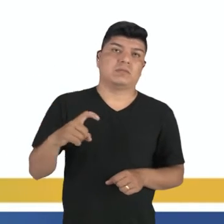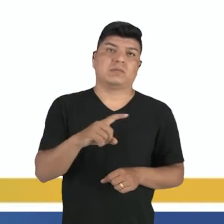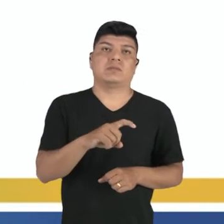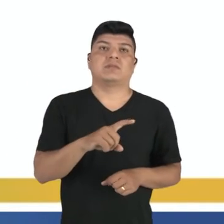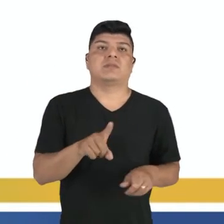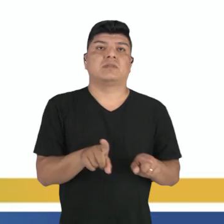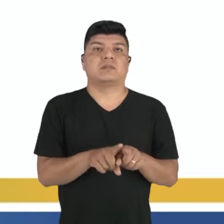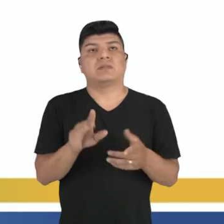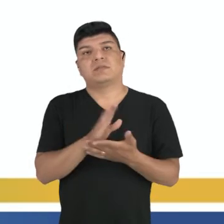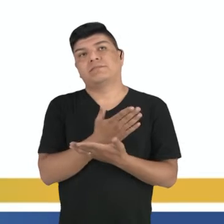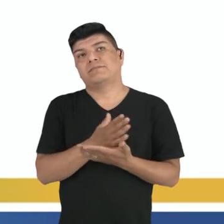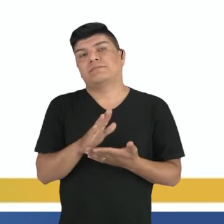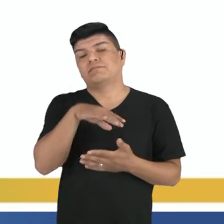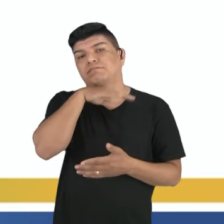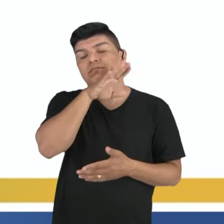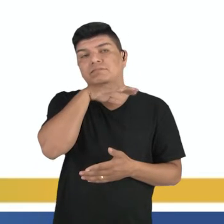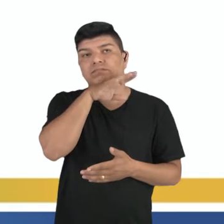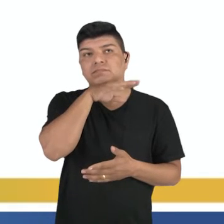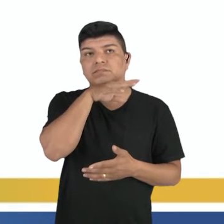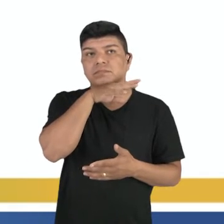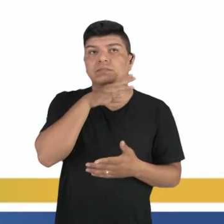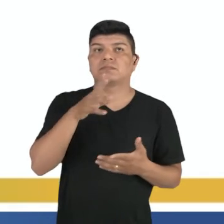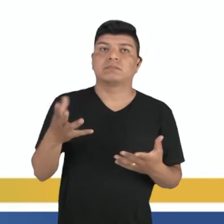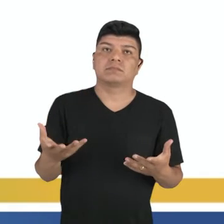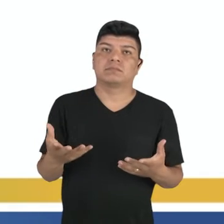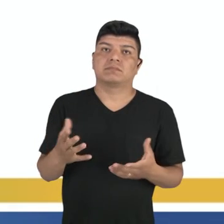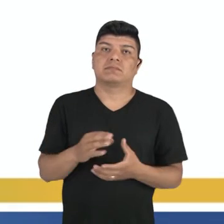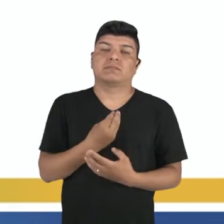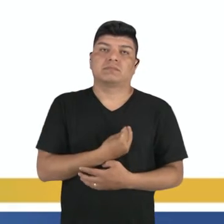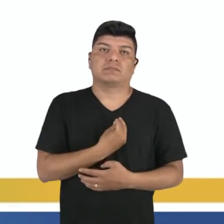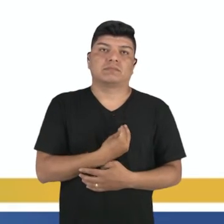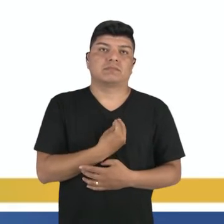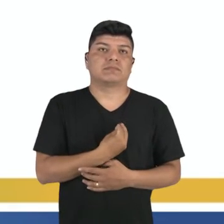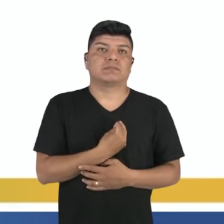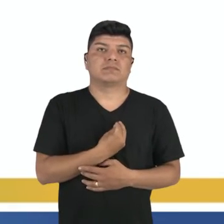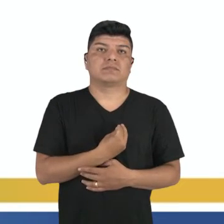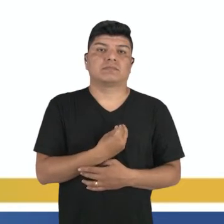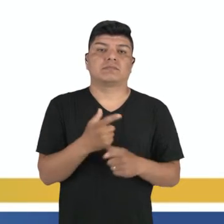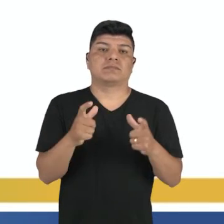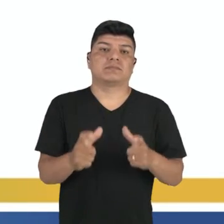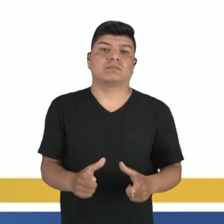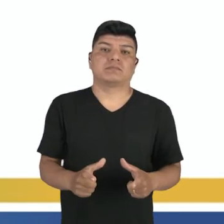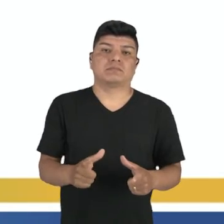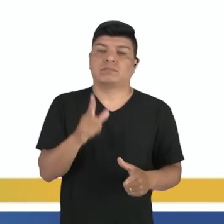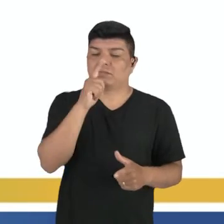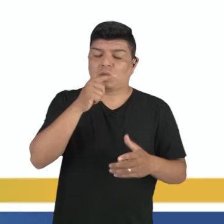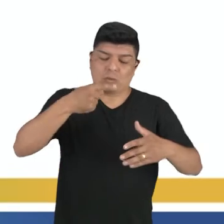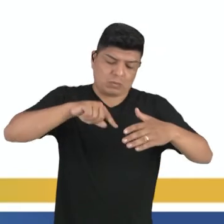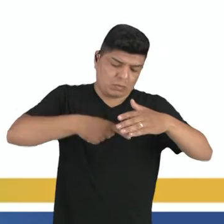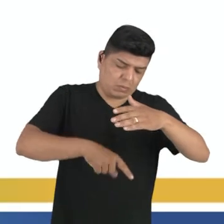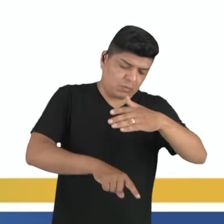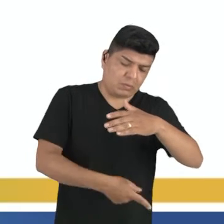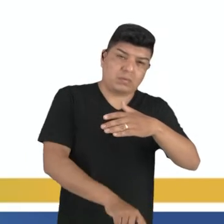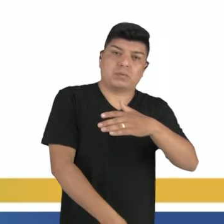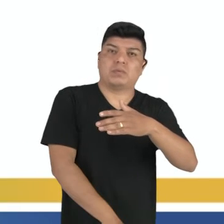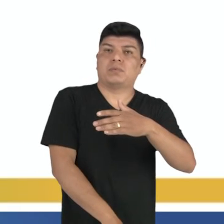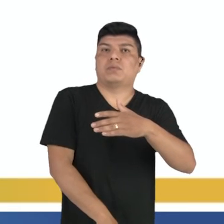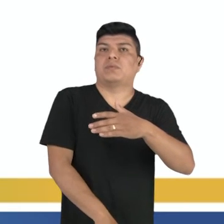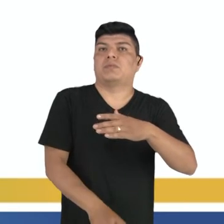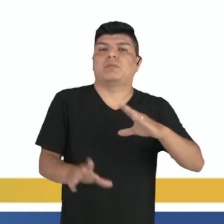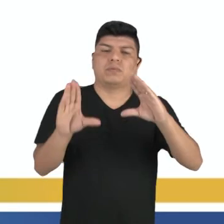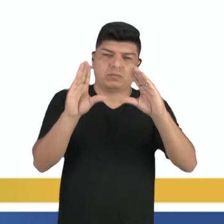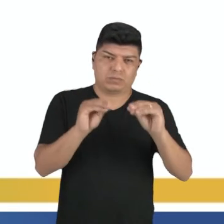as bactérias e alguns animais em alguns animais que vivem em ambientes marinhos bem